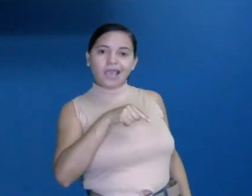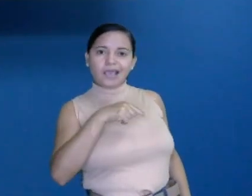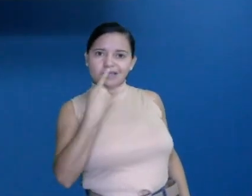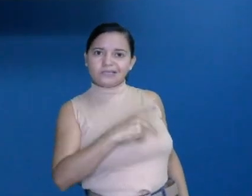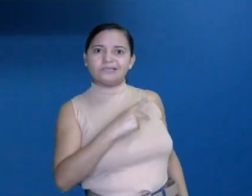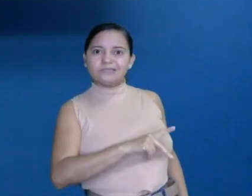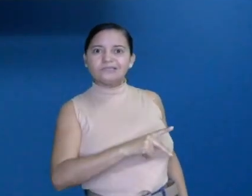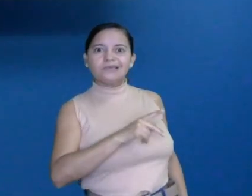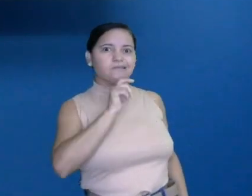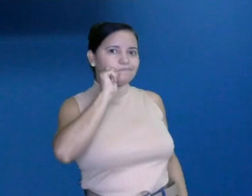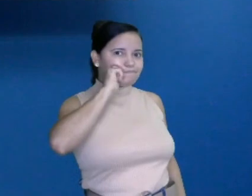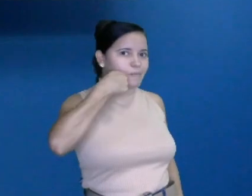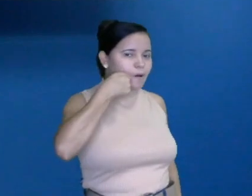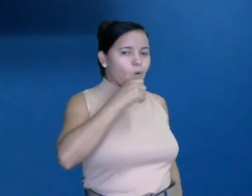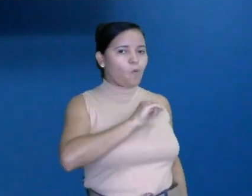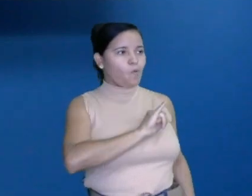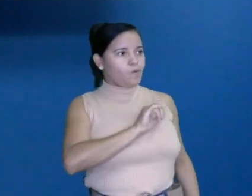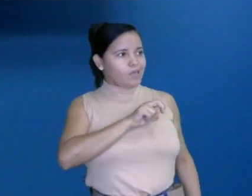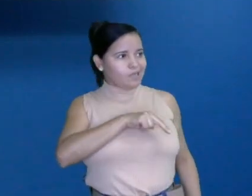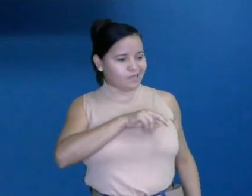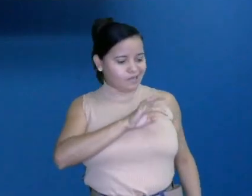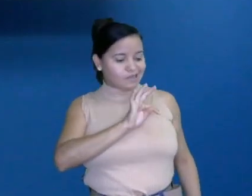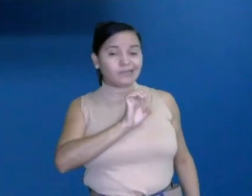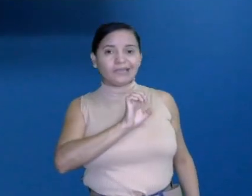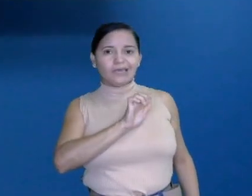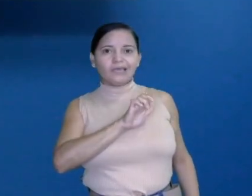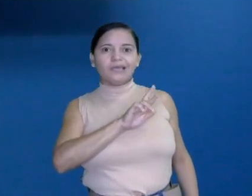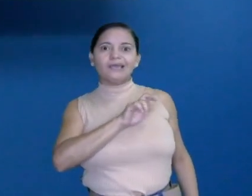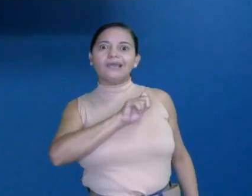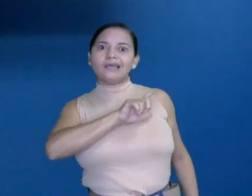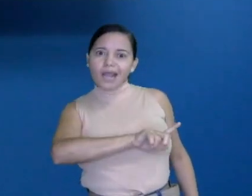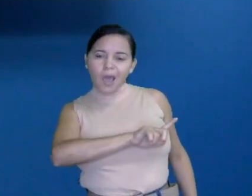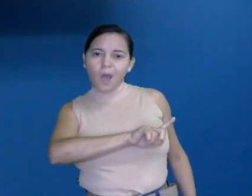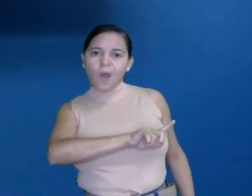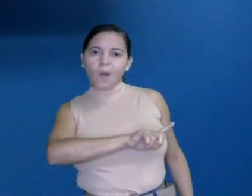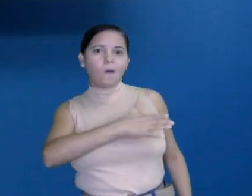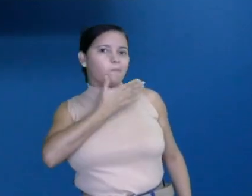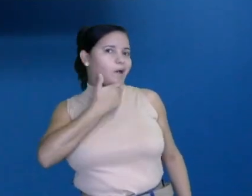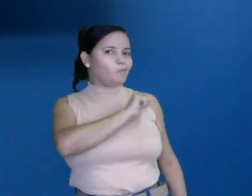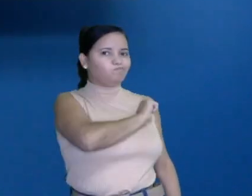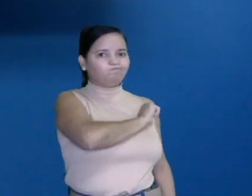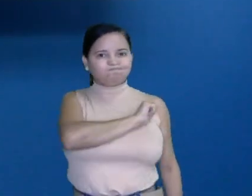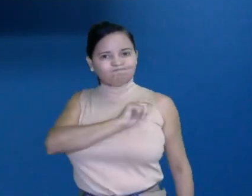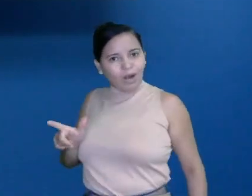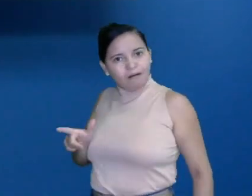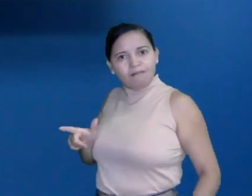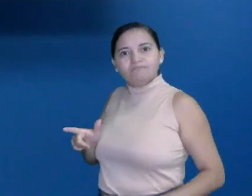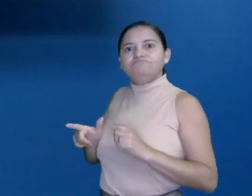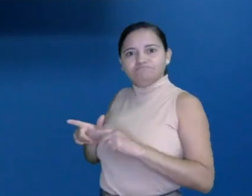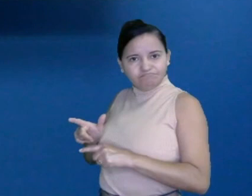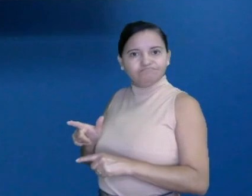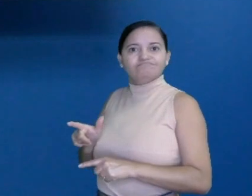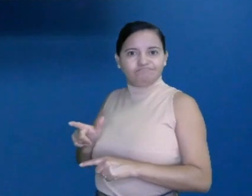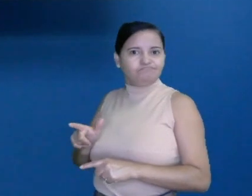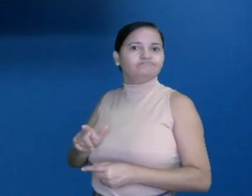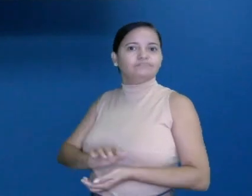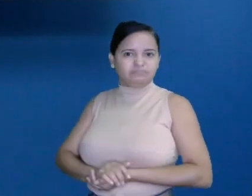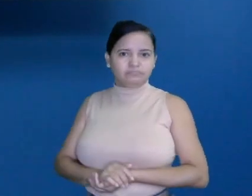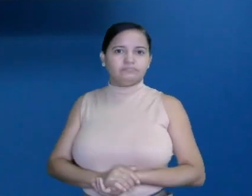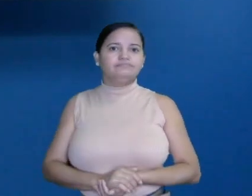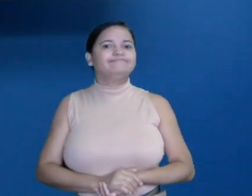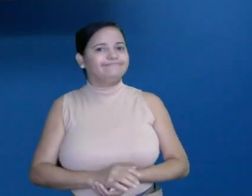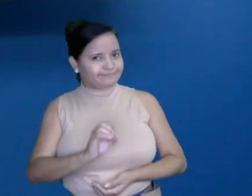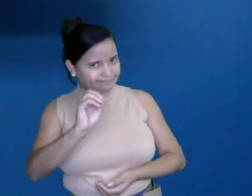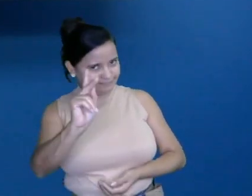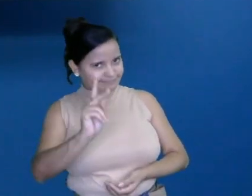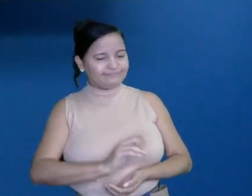produtos integrais, preferi-los em detrimento de outros tipos de carboidratos e outros tipos de alimentos